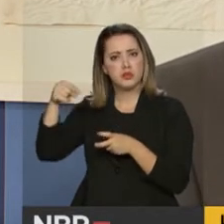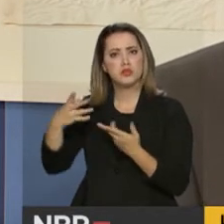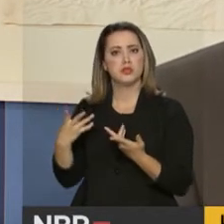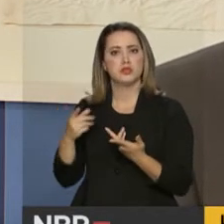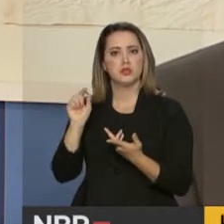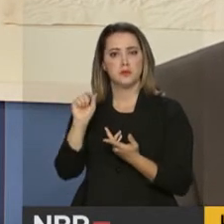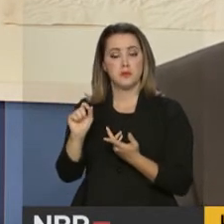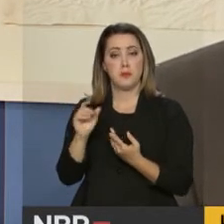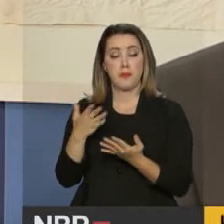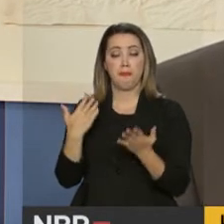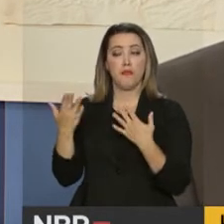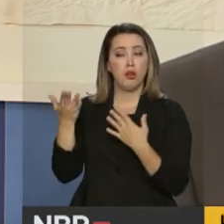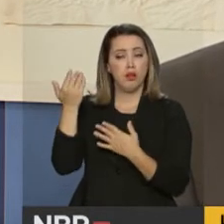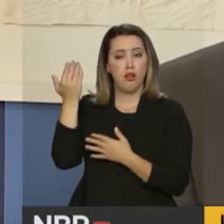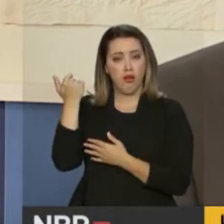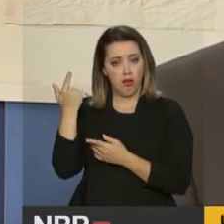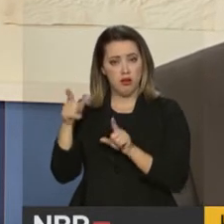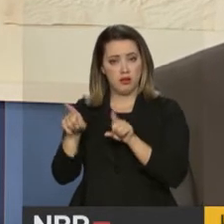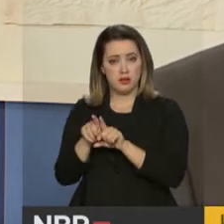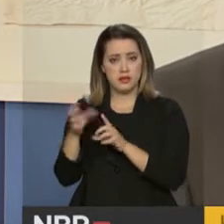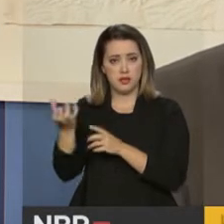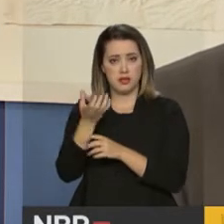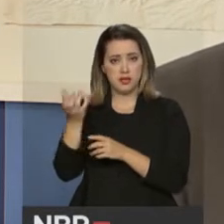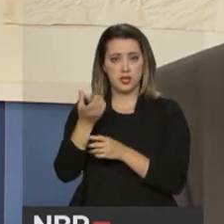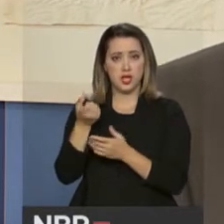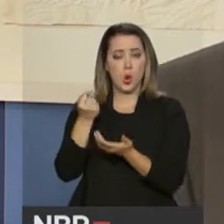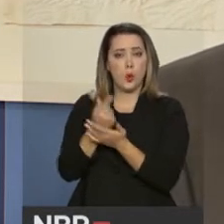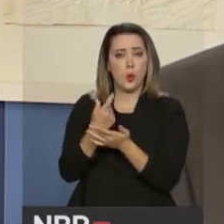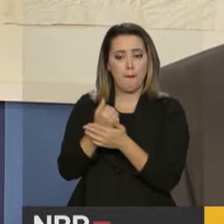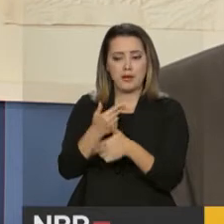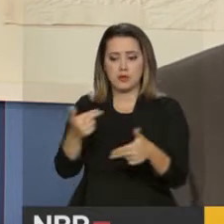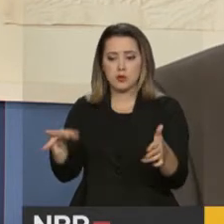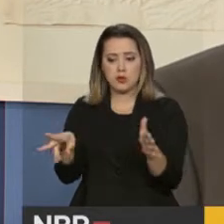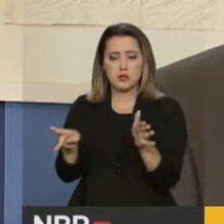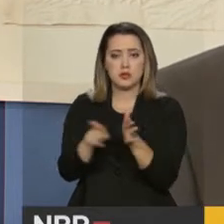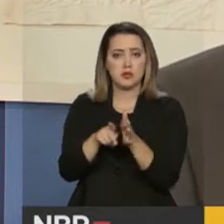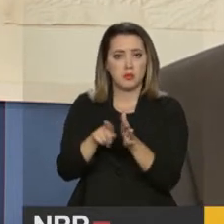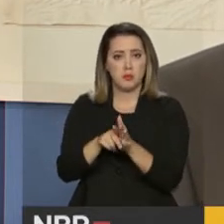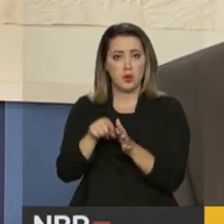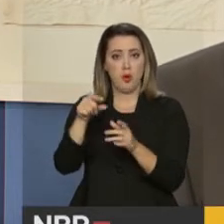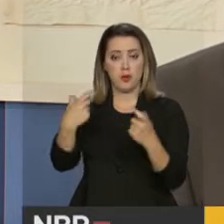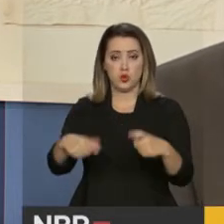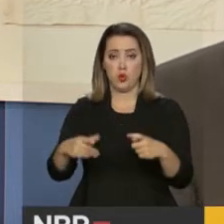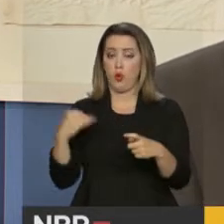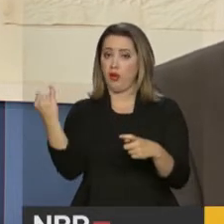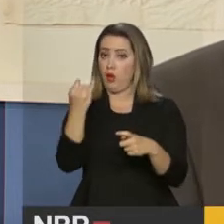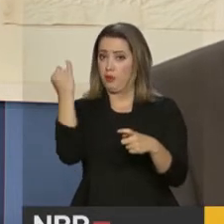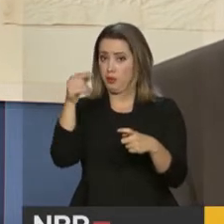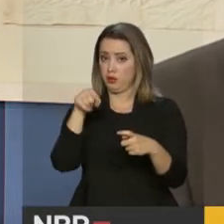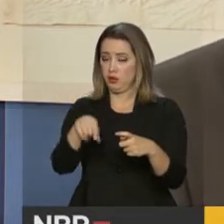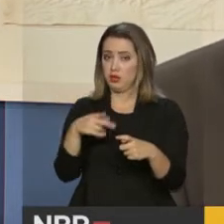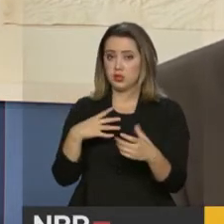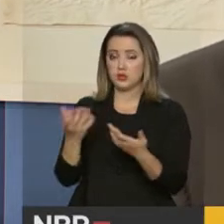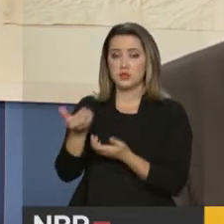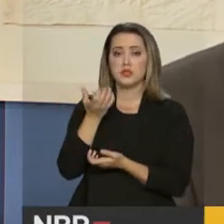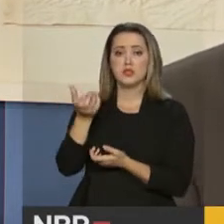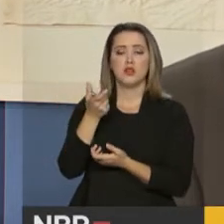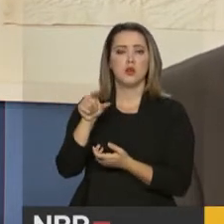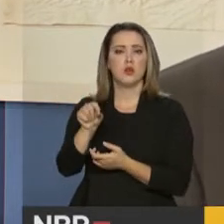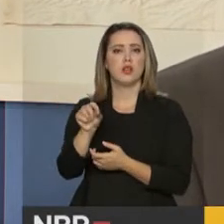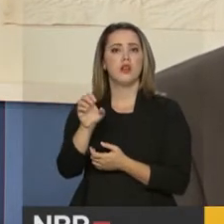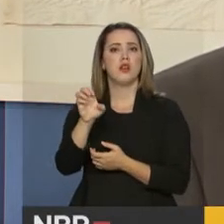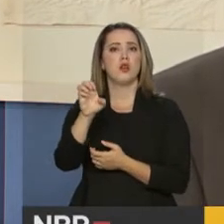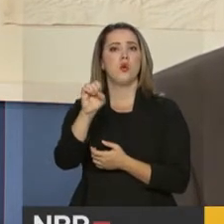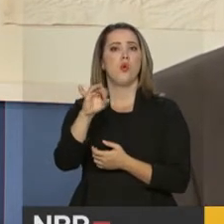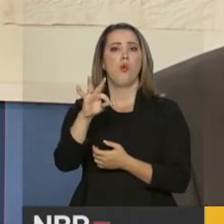se queria mobiliar um palácio, ou se mobiliar um local importante, se recorria a um estilo que